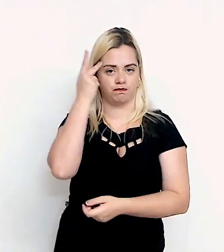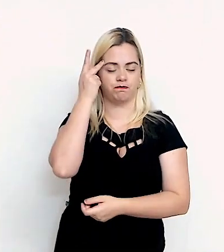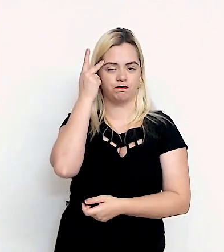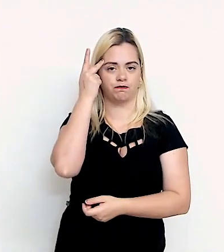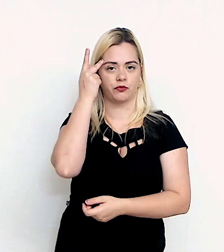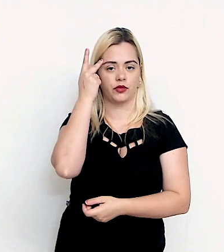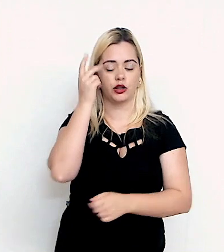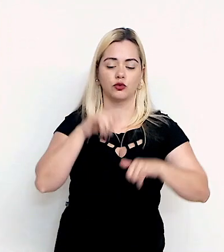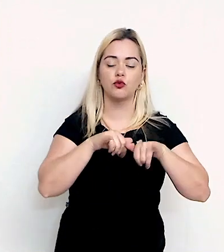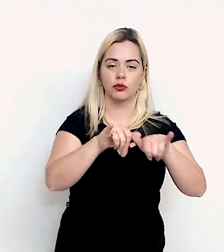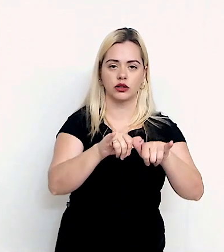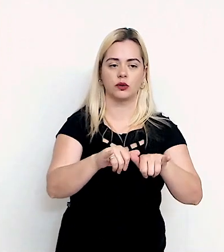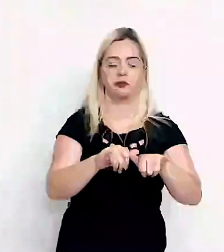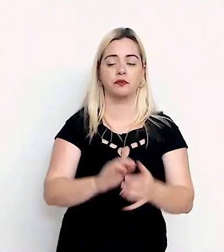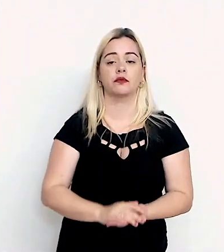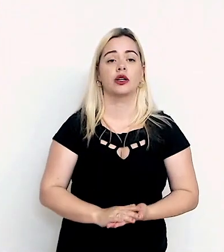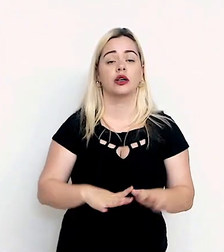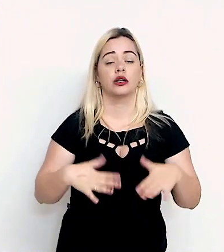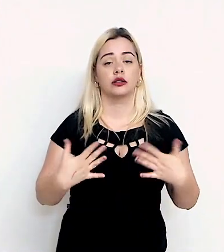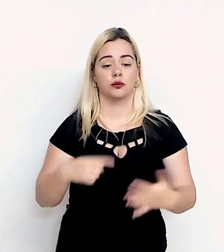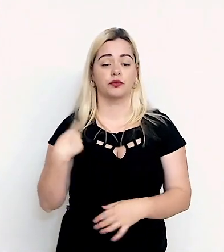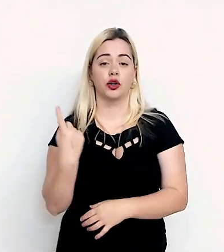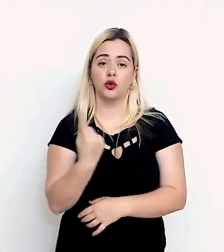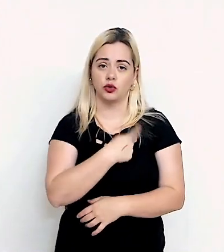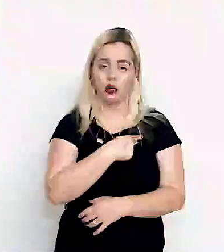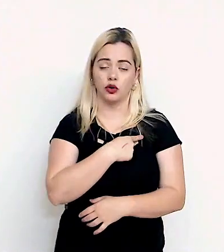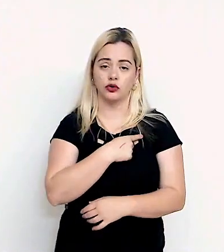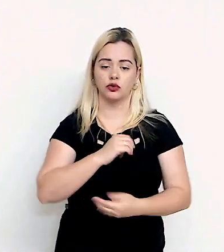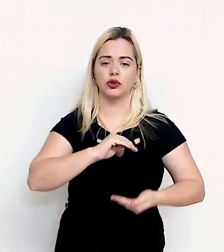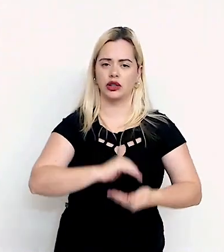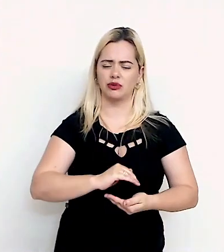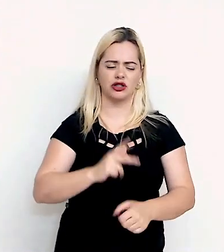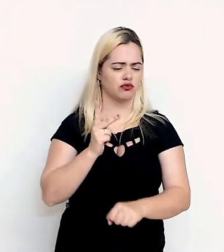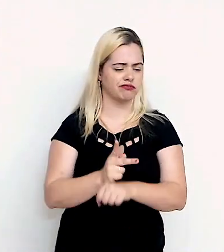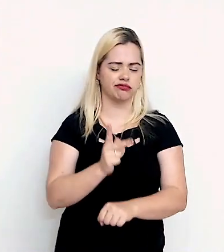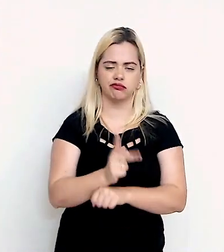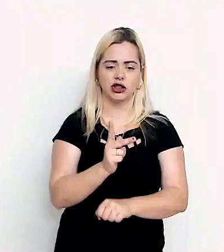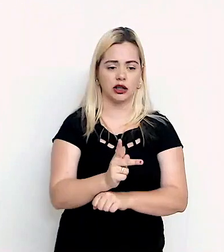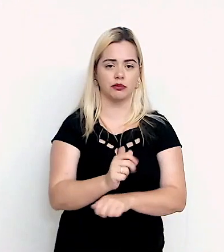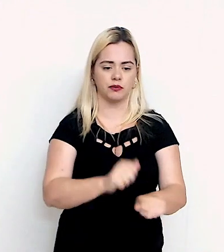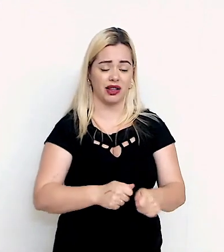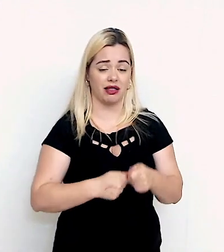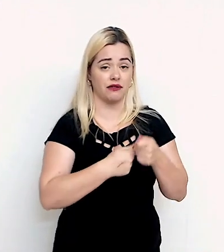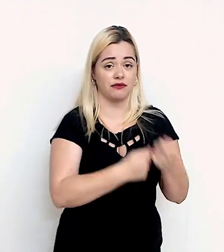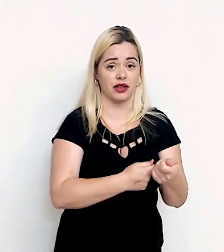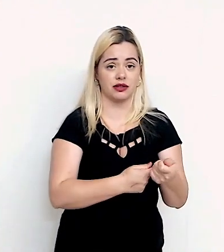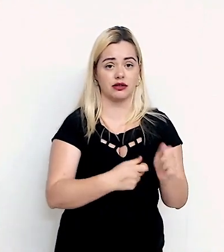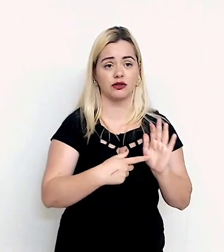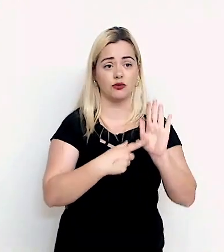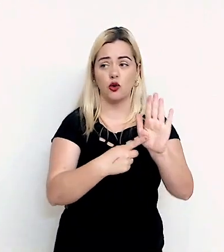e Comercial é a nós do Itamaraty tá sempre empresa a defesa da imagem